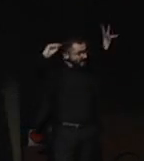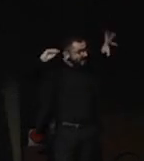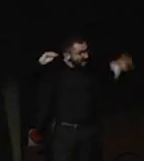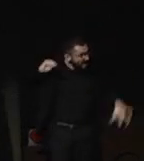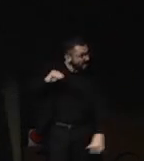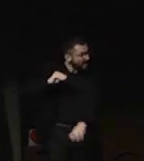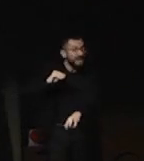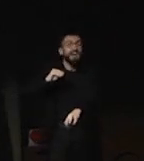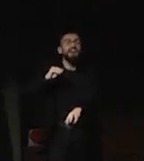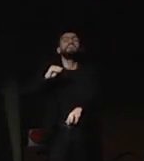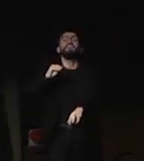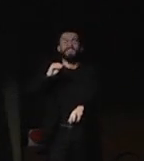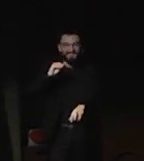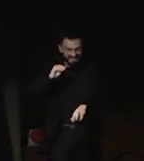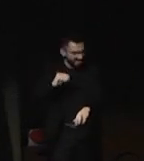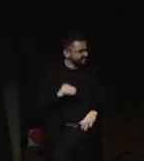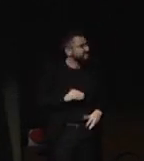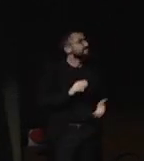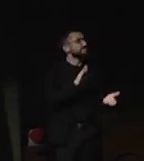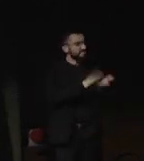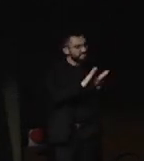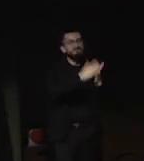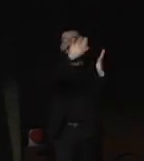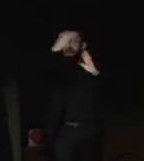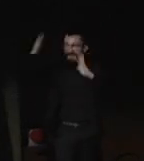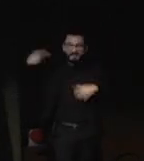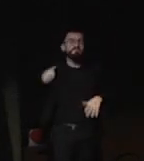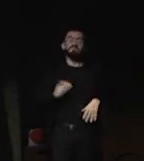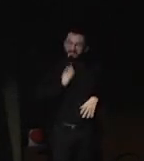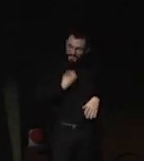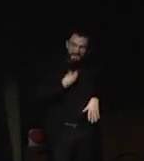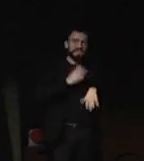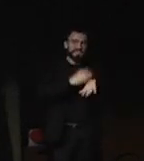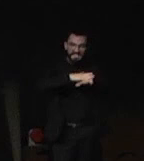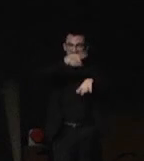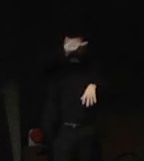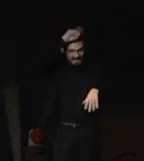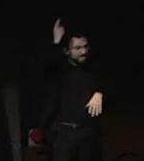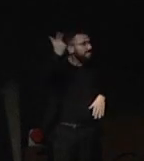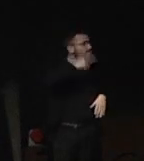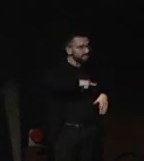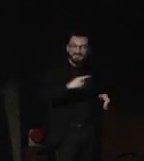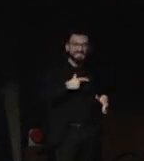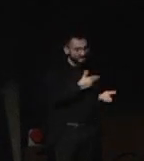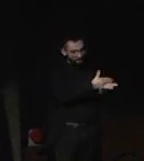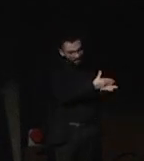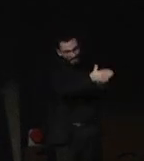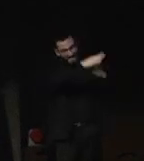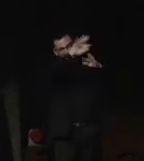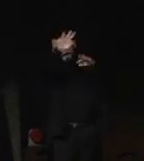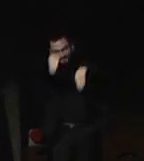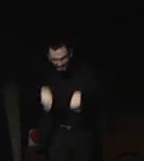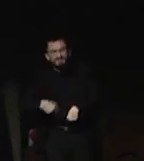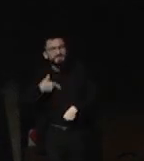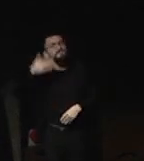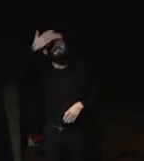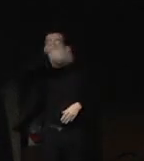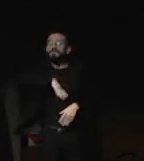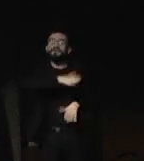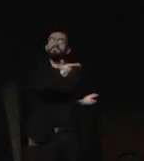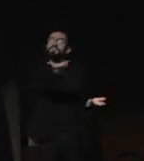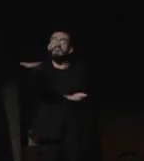ferrará. Vocês são os poetas natos, do começo até o final. Isso eu posso garantir.